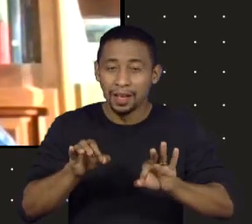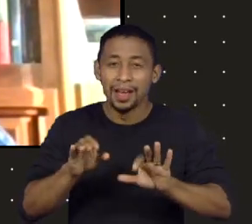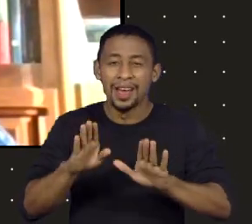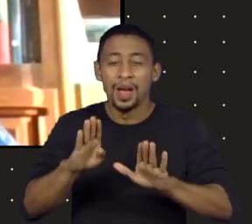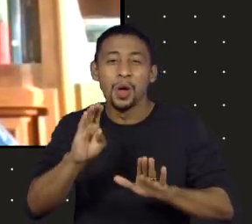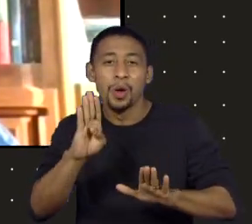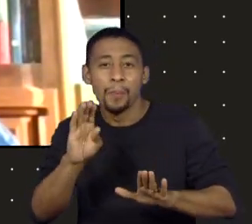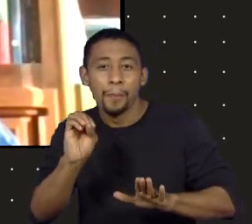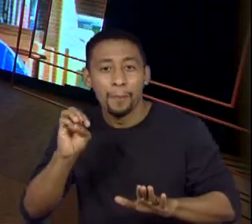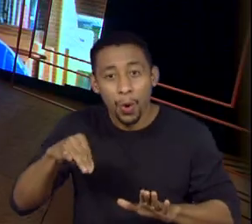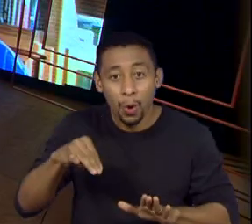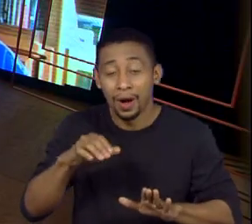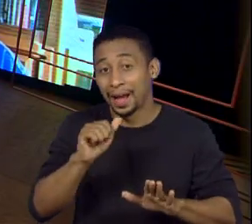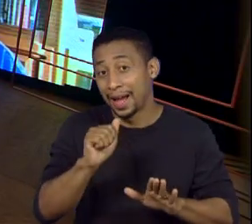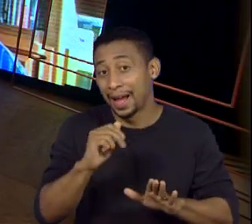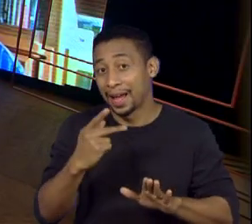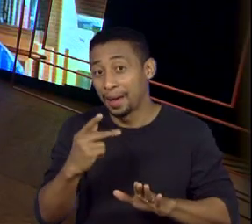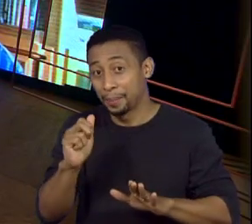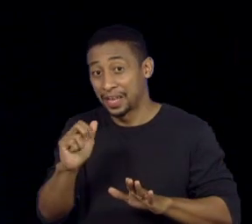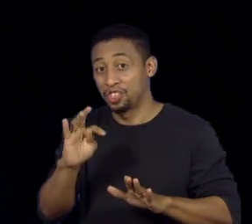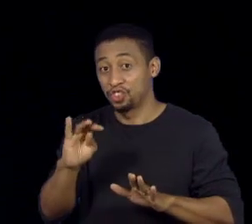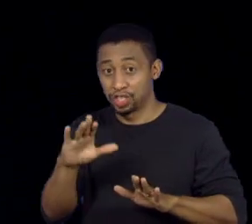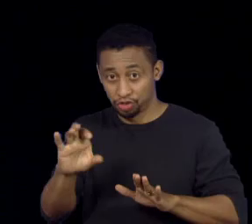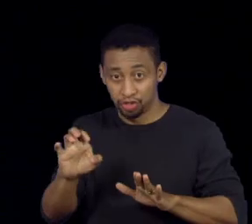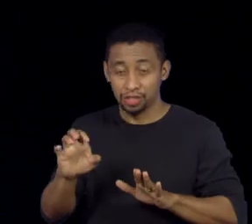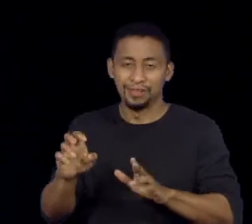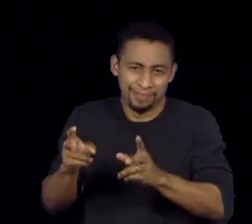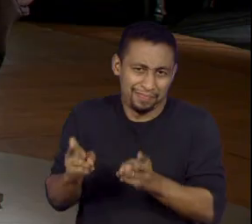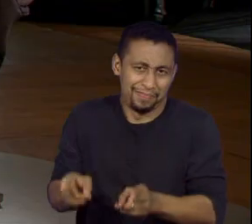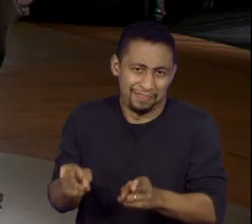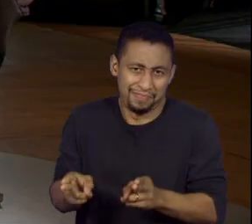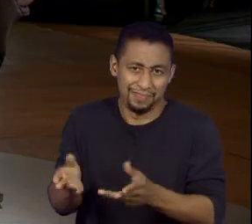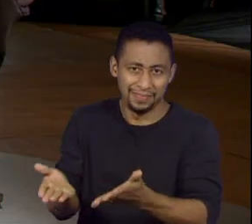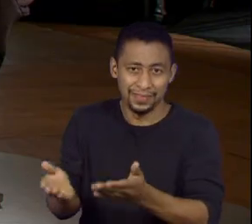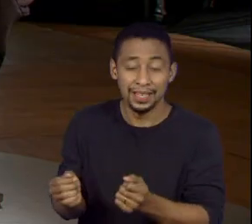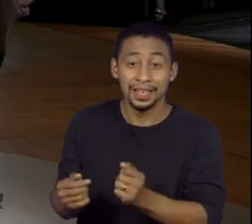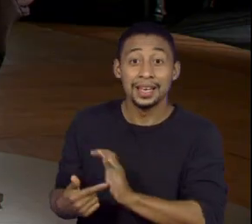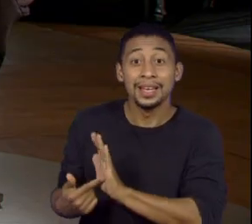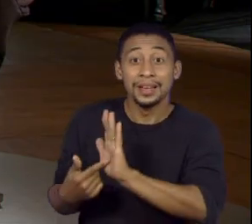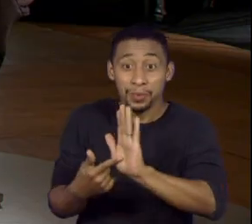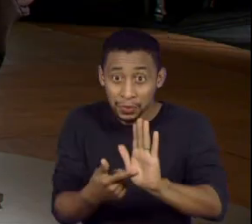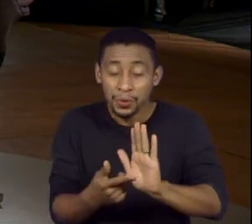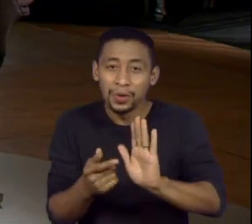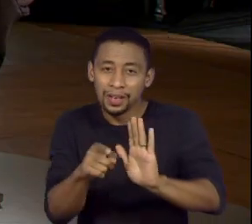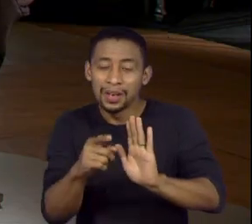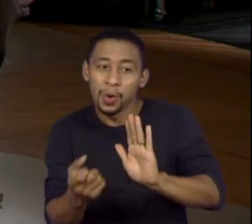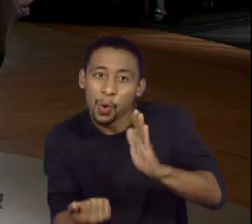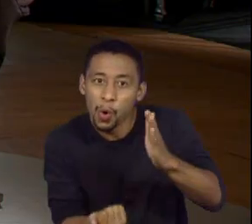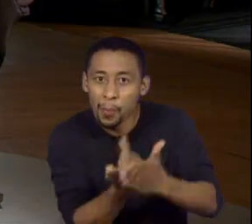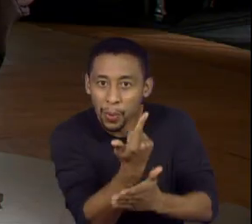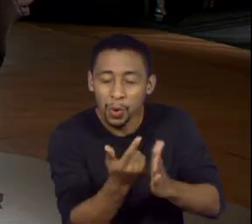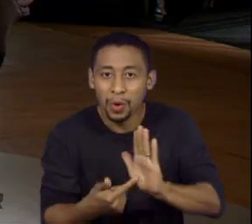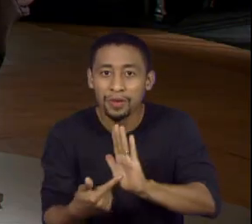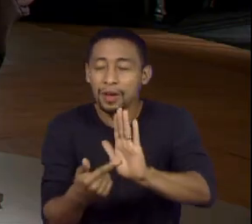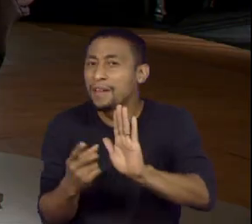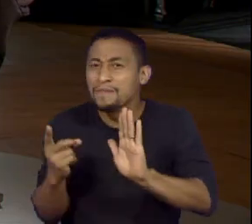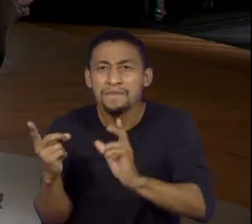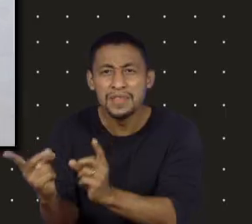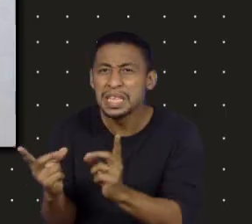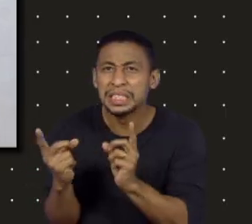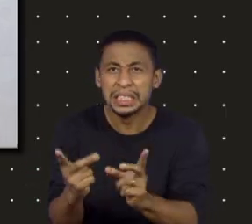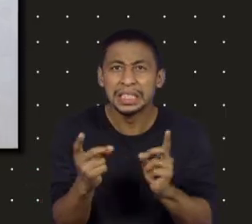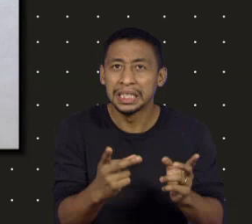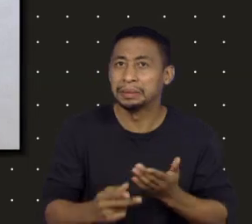lado da mulher dele, da dona Silvana Tivita. Aquele fascículo vendia 1 milhão de exemplares